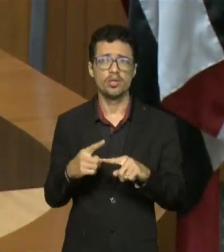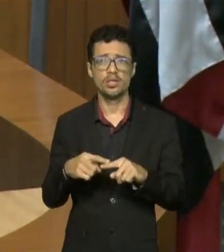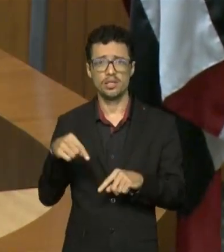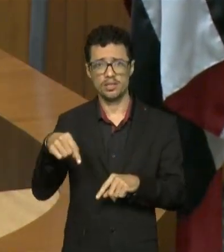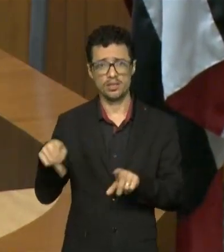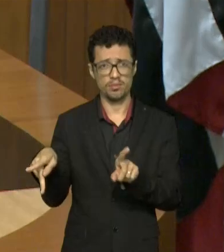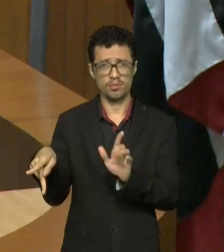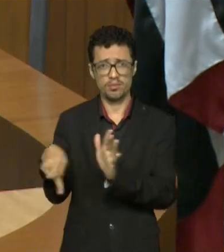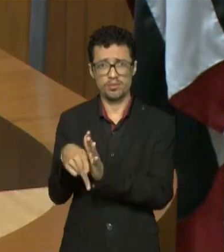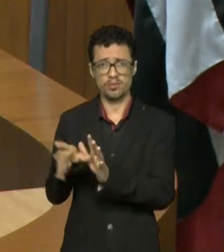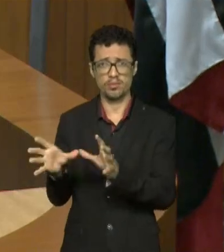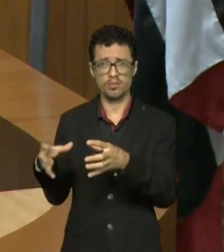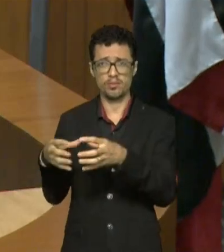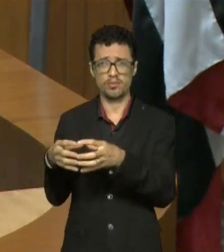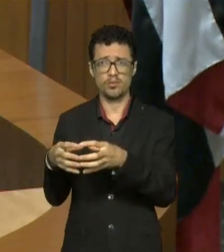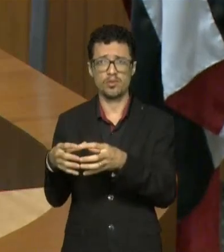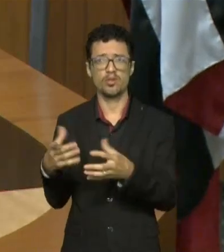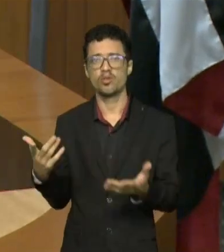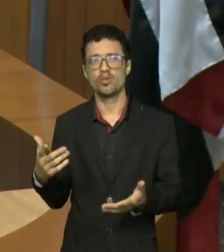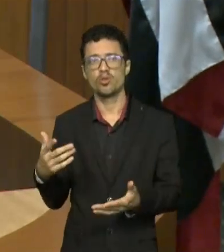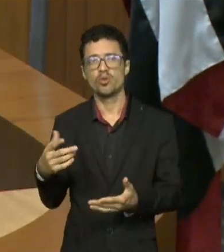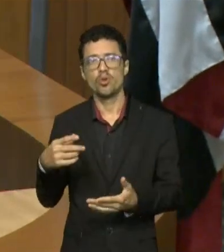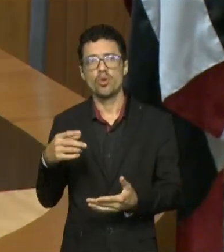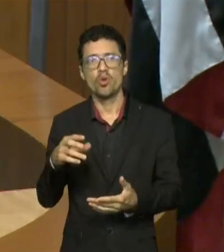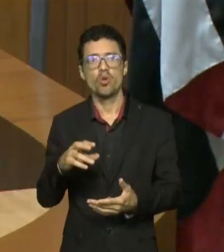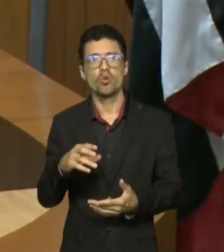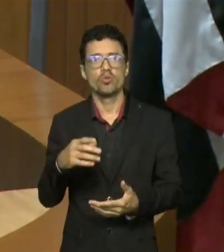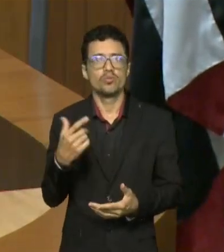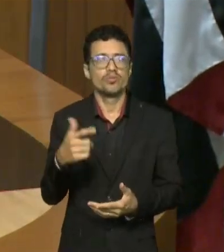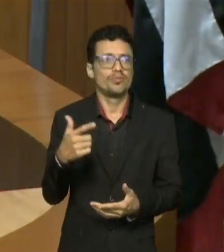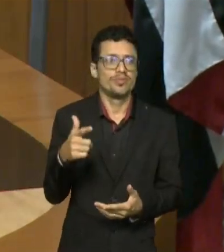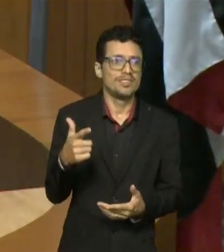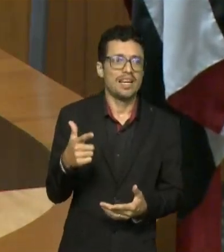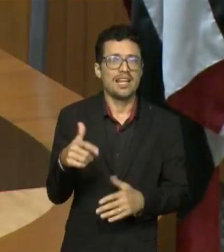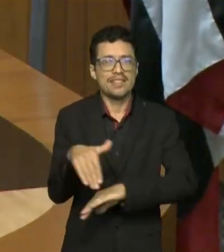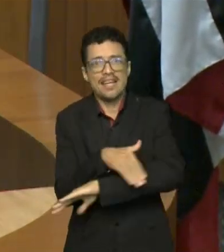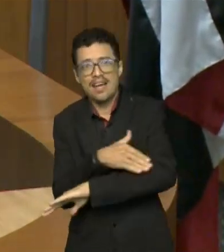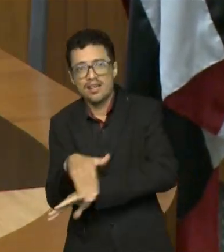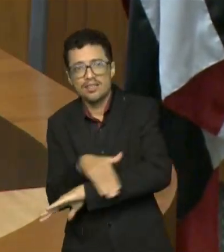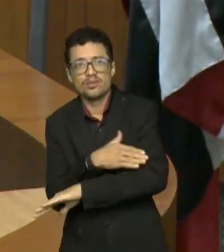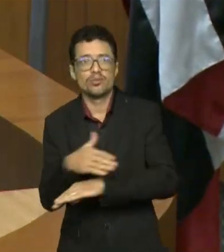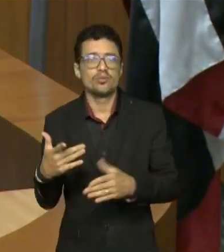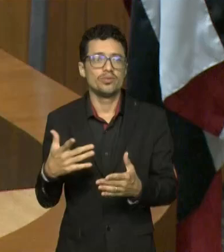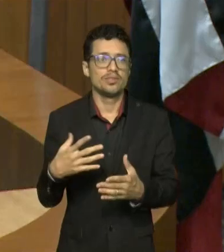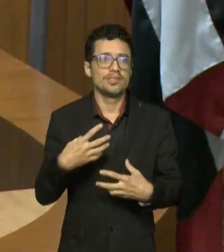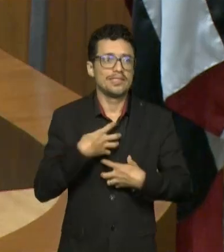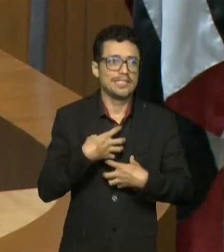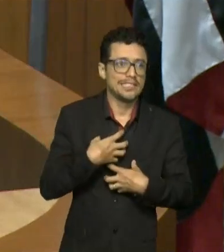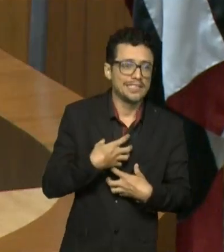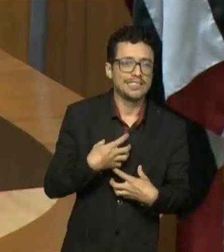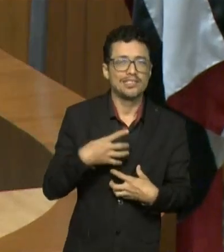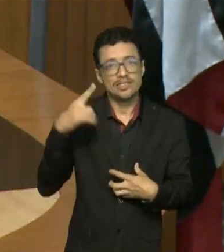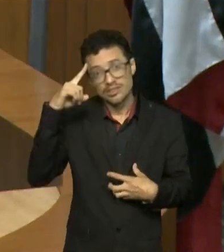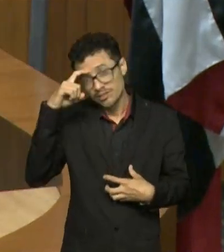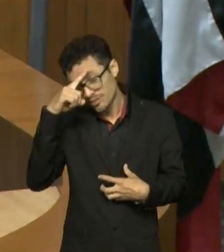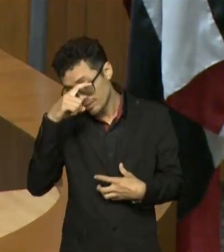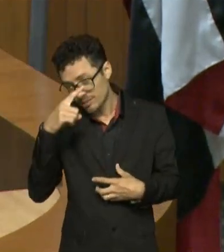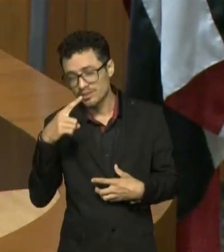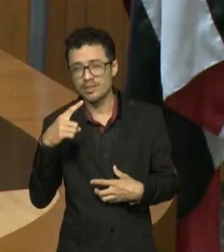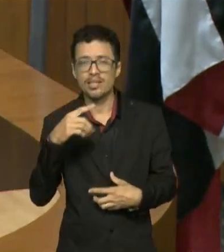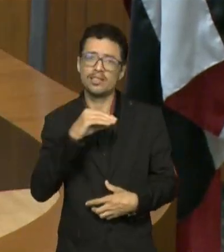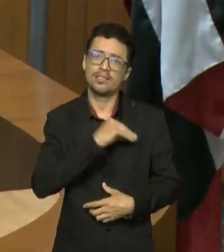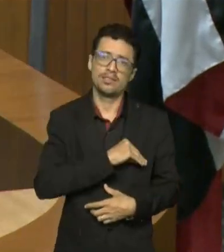Assembleia não estão na rua sentindo tanto as dificuldades, apesar de terem dificuldades, apesar de terem salários